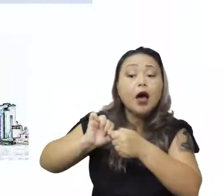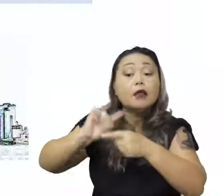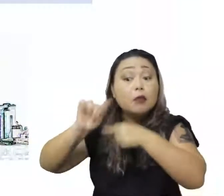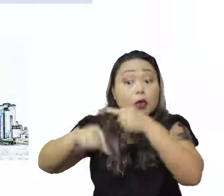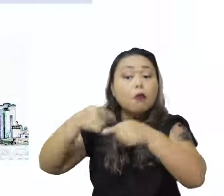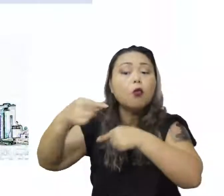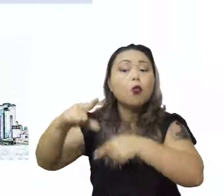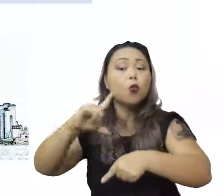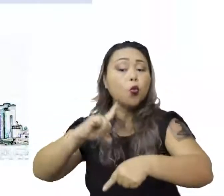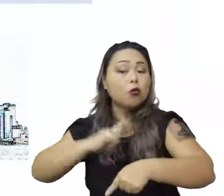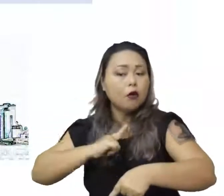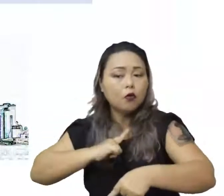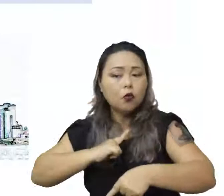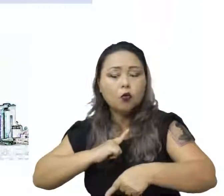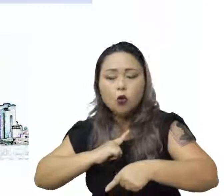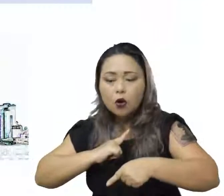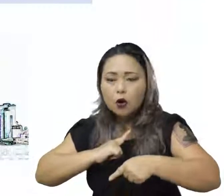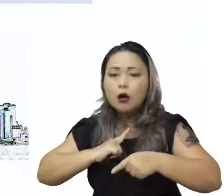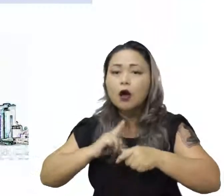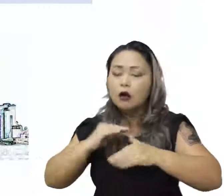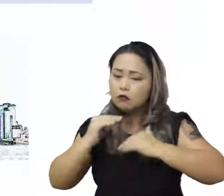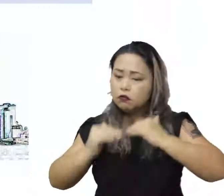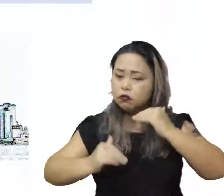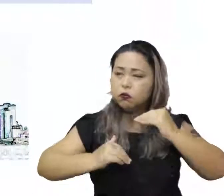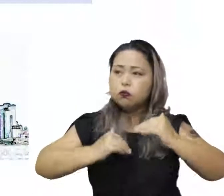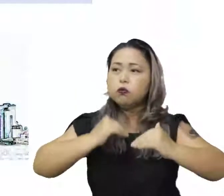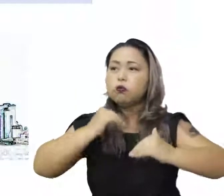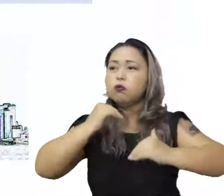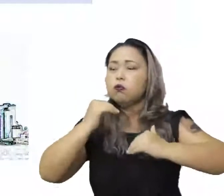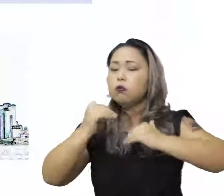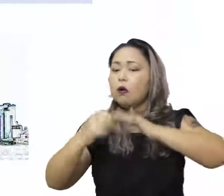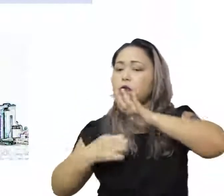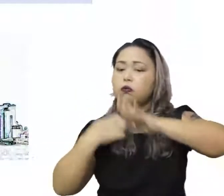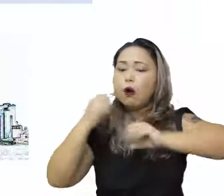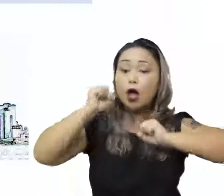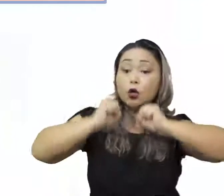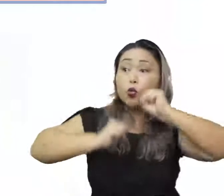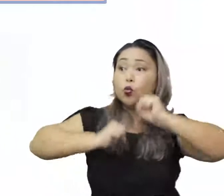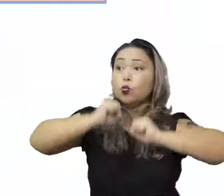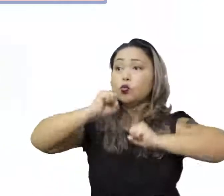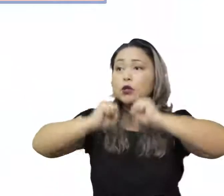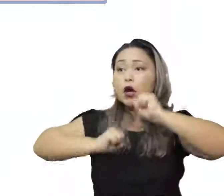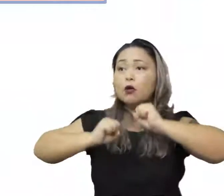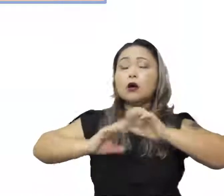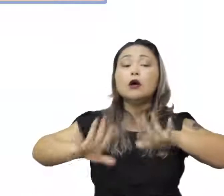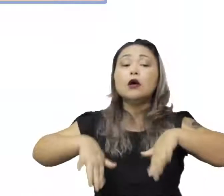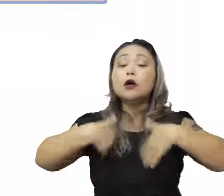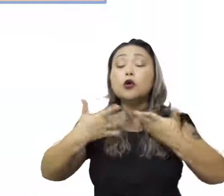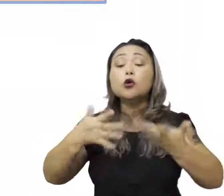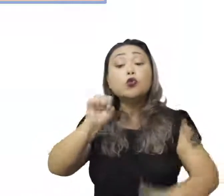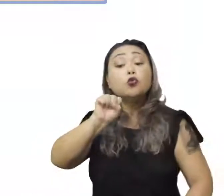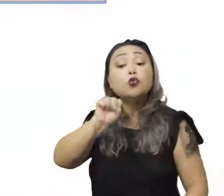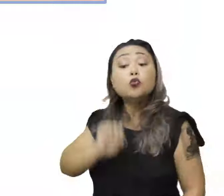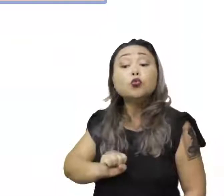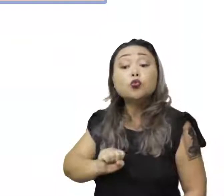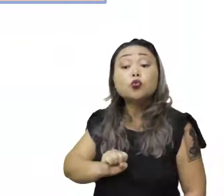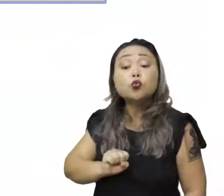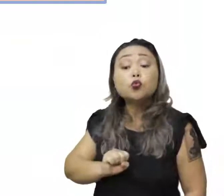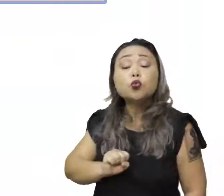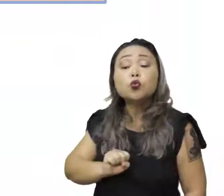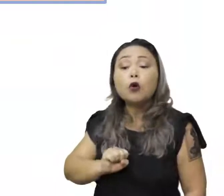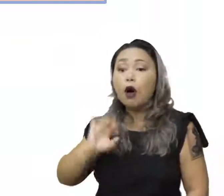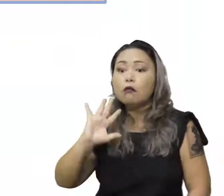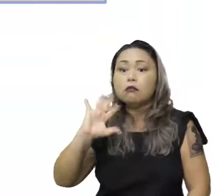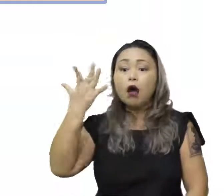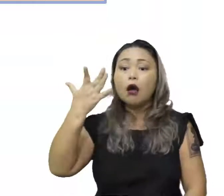teve também o desenvolvimento industrial, tá? No sul, ó, o